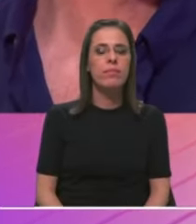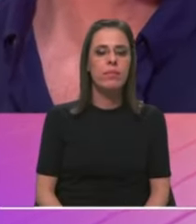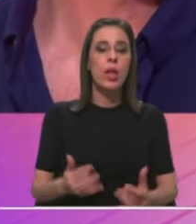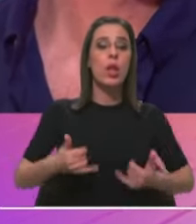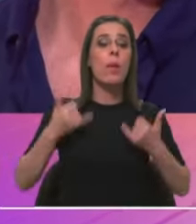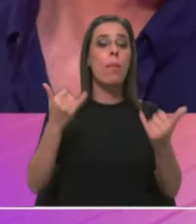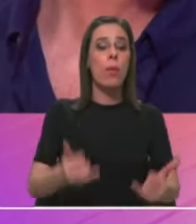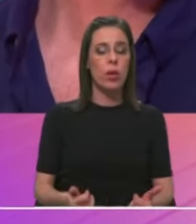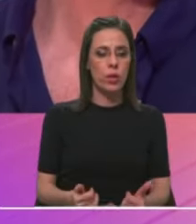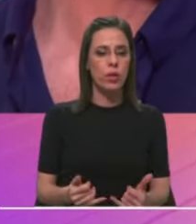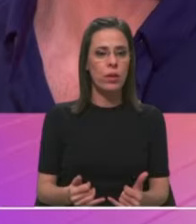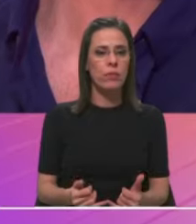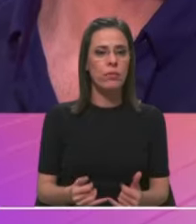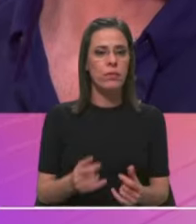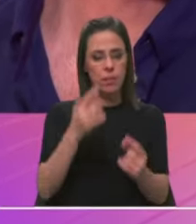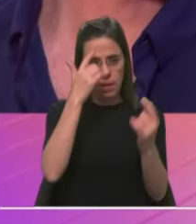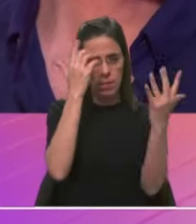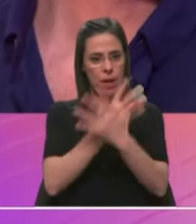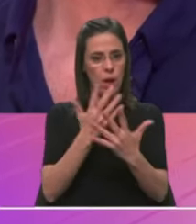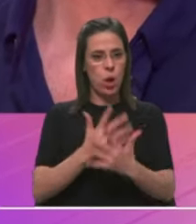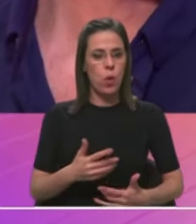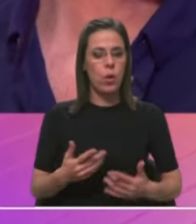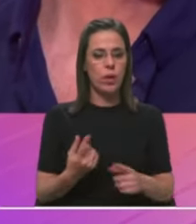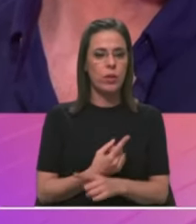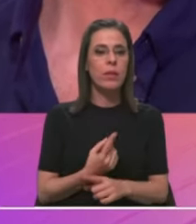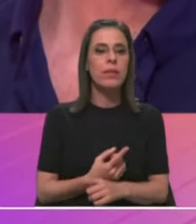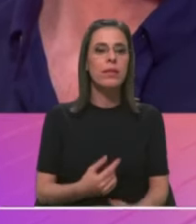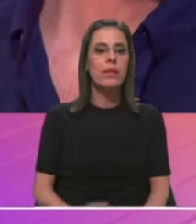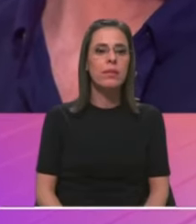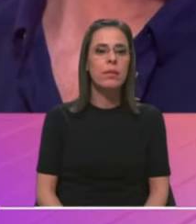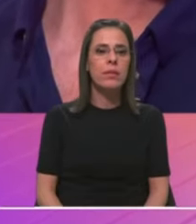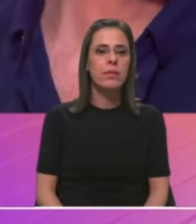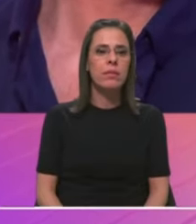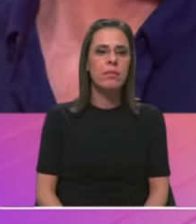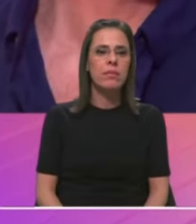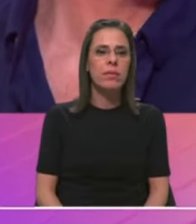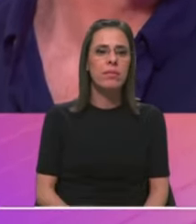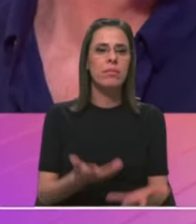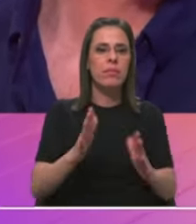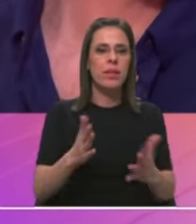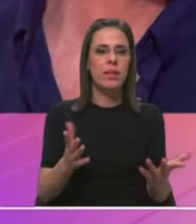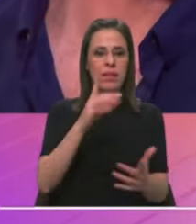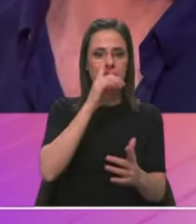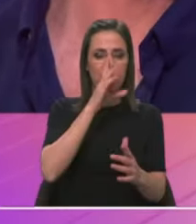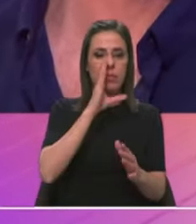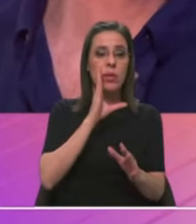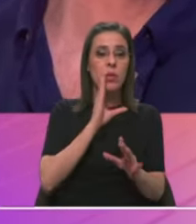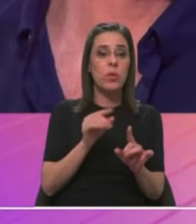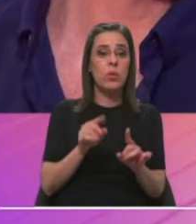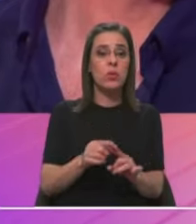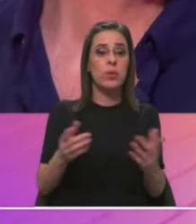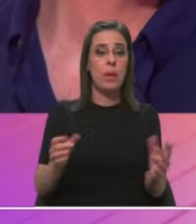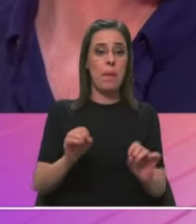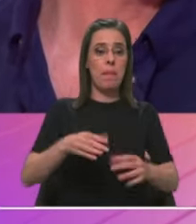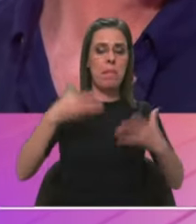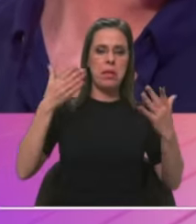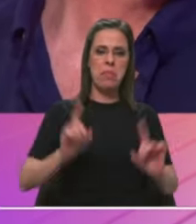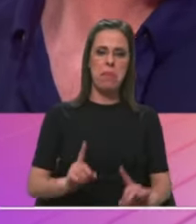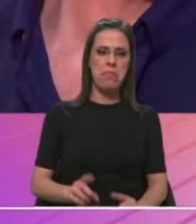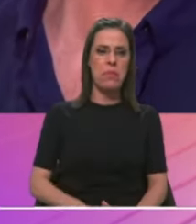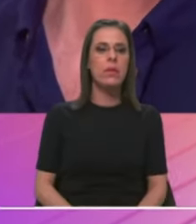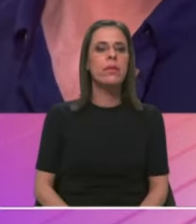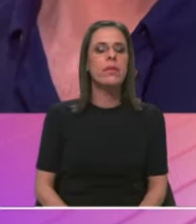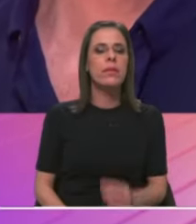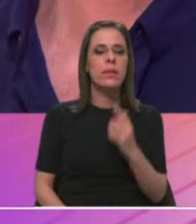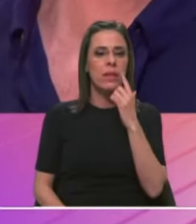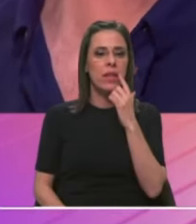Depois? Que também depois. Baralhou? Que baralhou muitas coisas? Talvez, não sei se foi isso o principal. Não